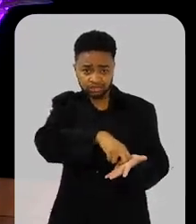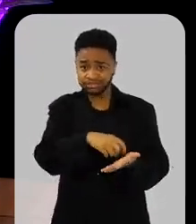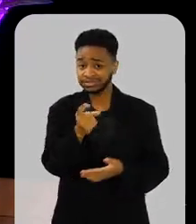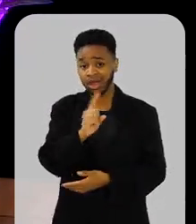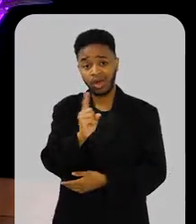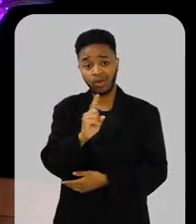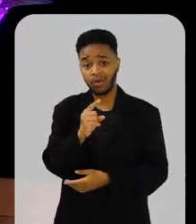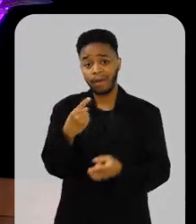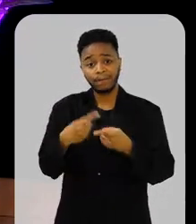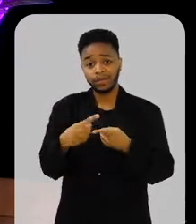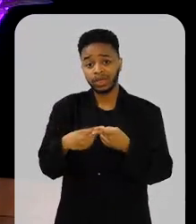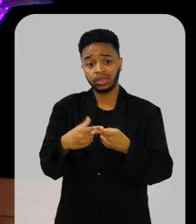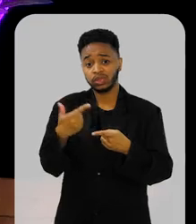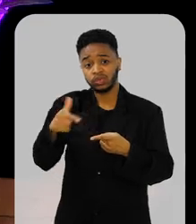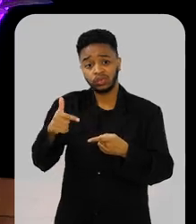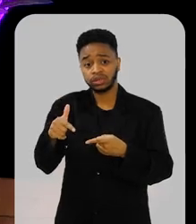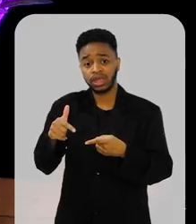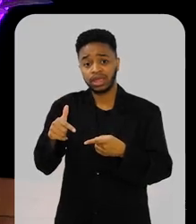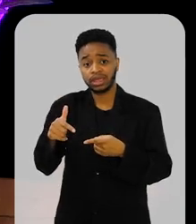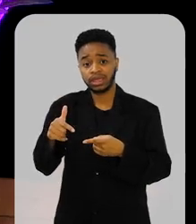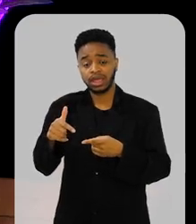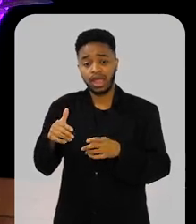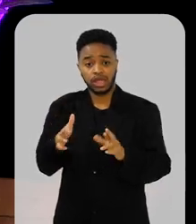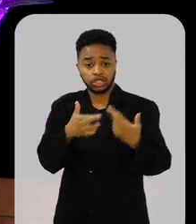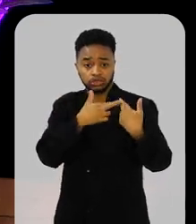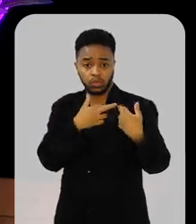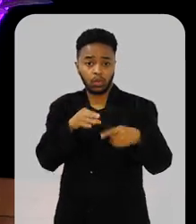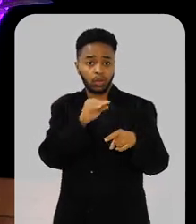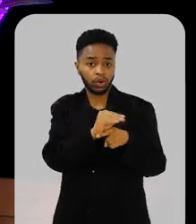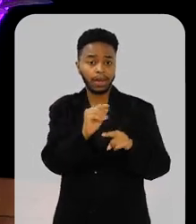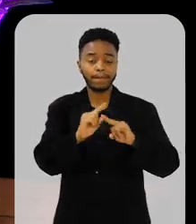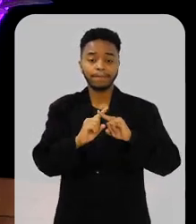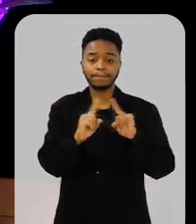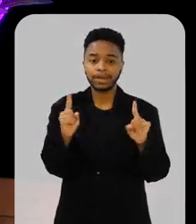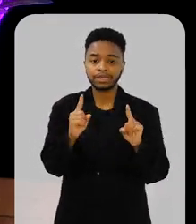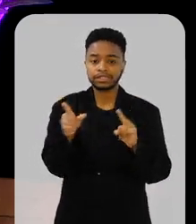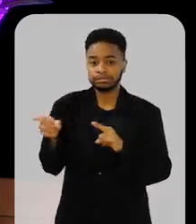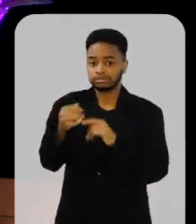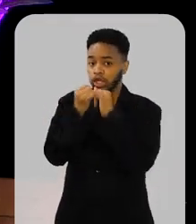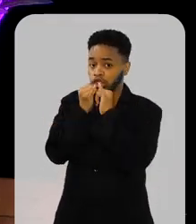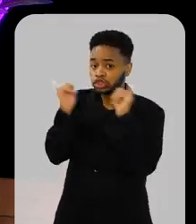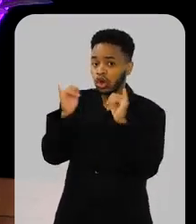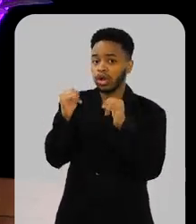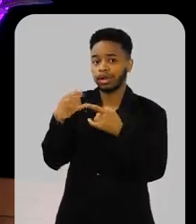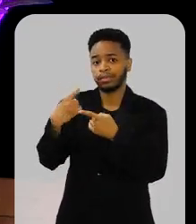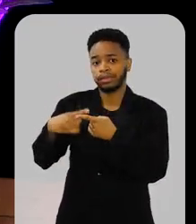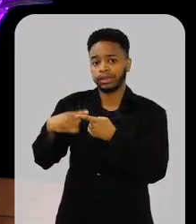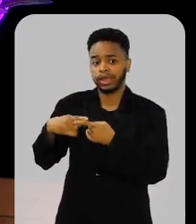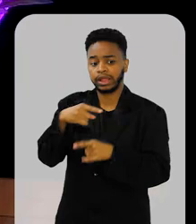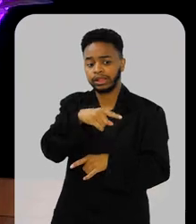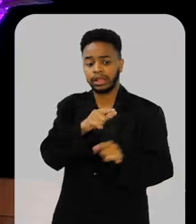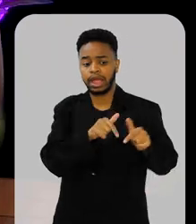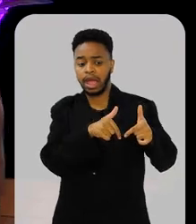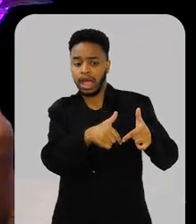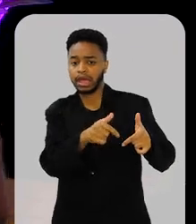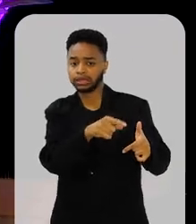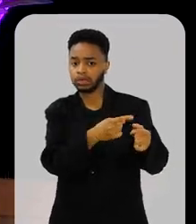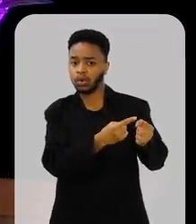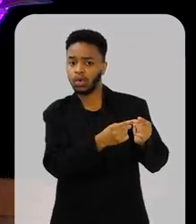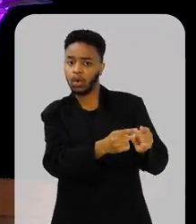porque ela não tem o poder da curatela. Mas ela está aí chocada, né, com as atitudes que essa outra